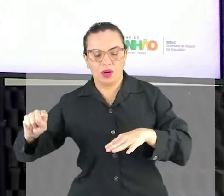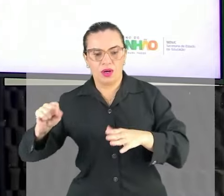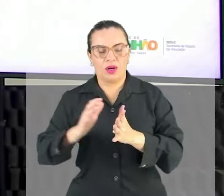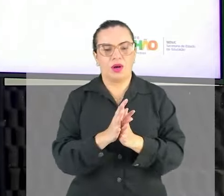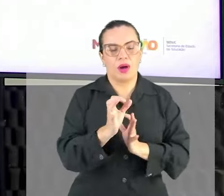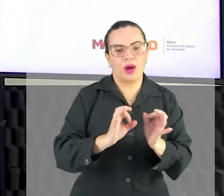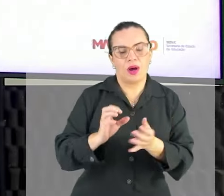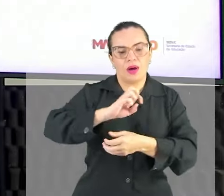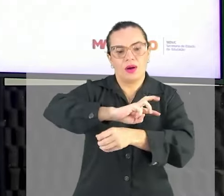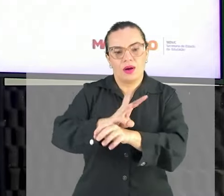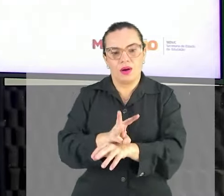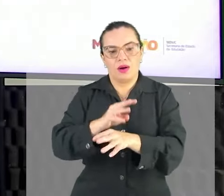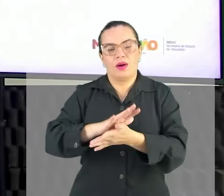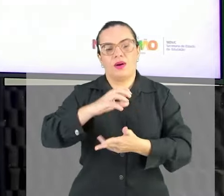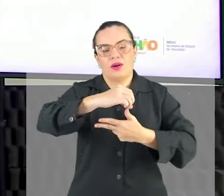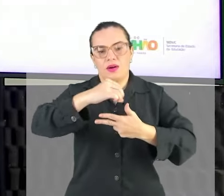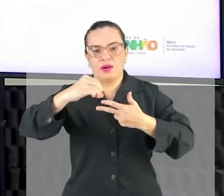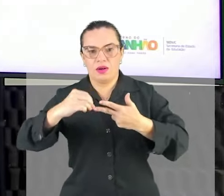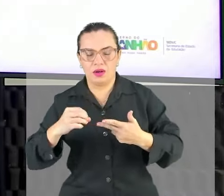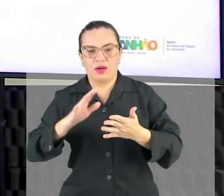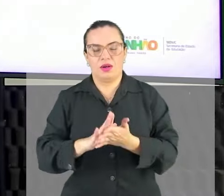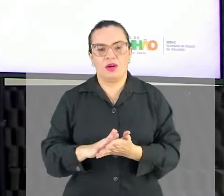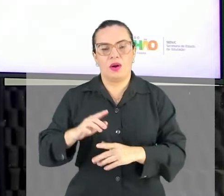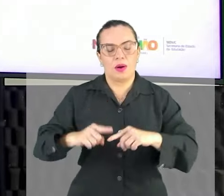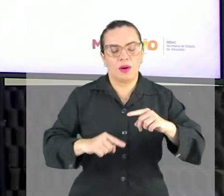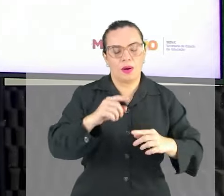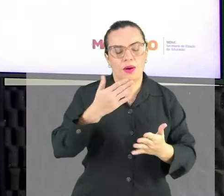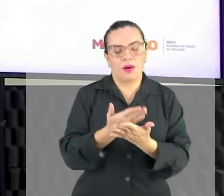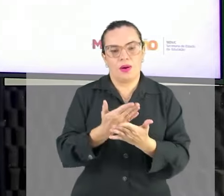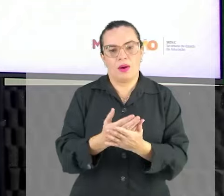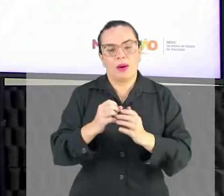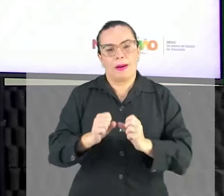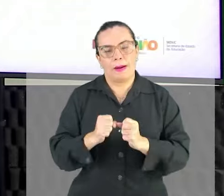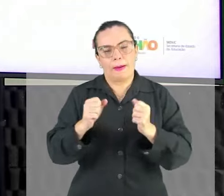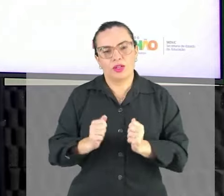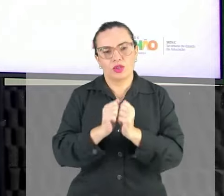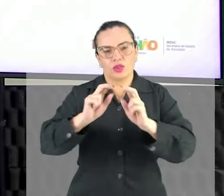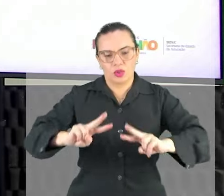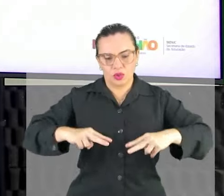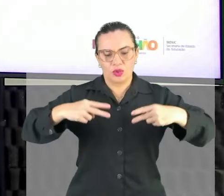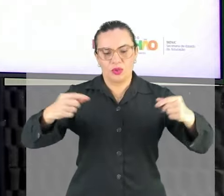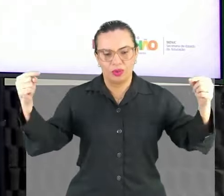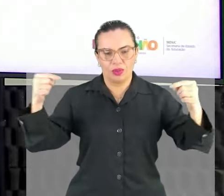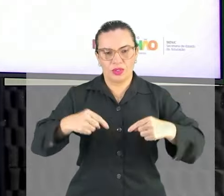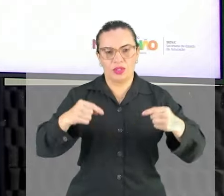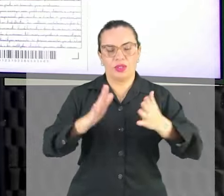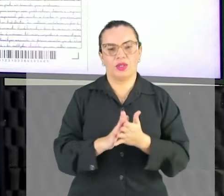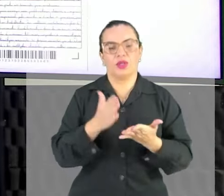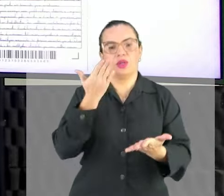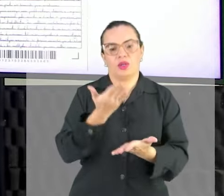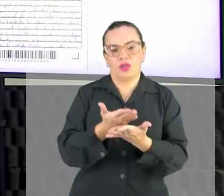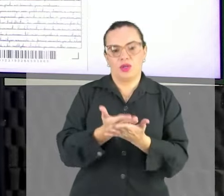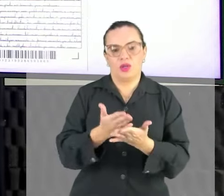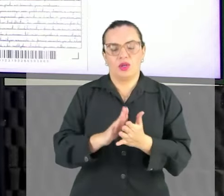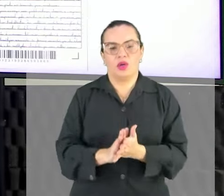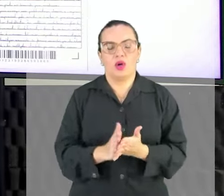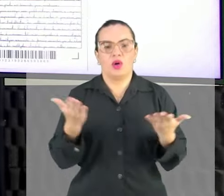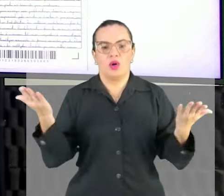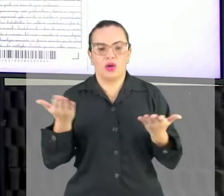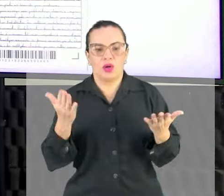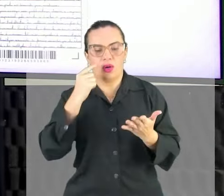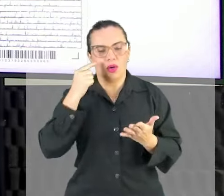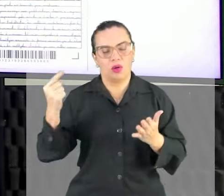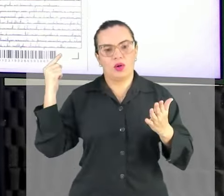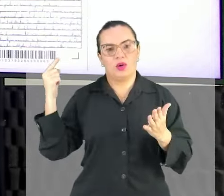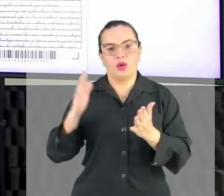Enem. O material você pode acompanhar no link. Na aula de hoje, nós vamos acompanhar o passo a passo